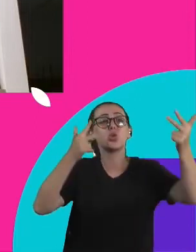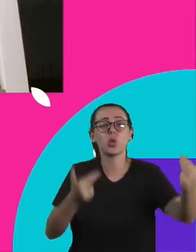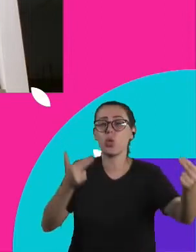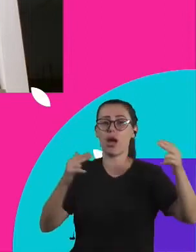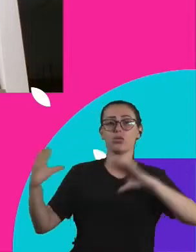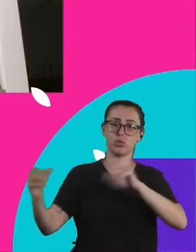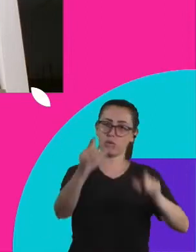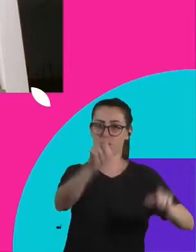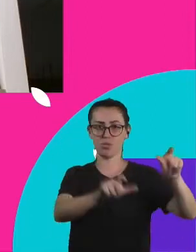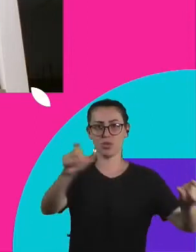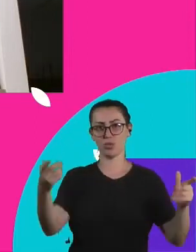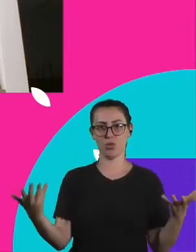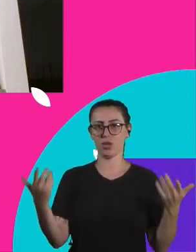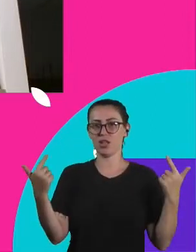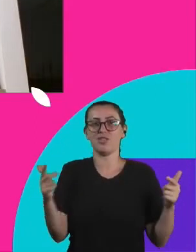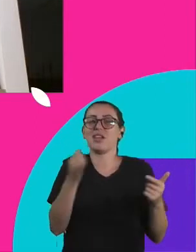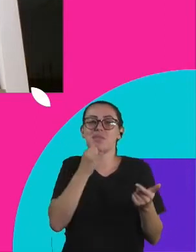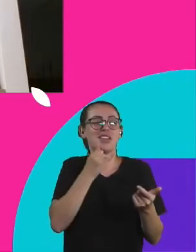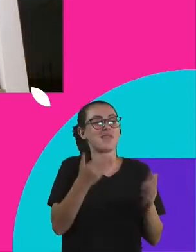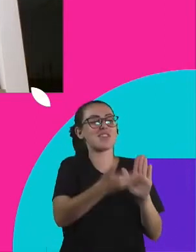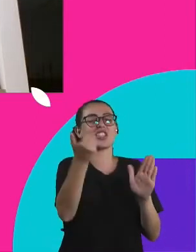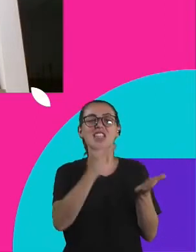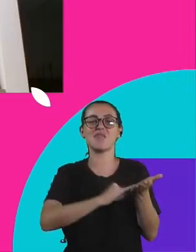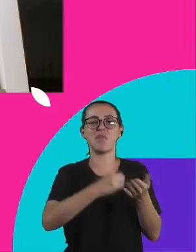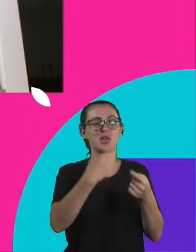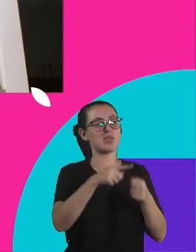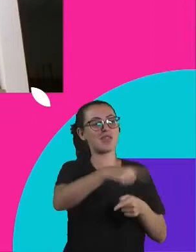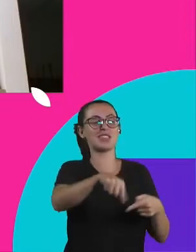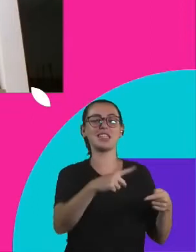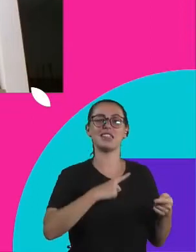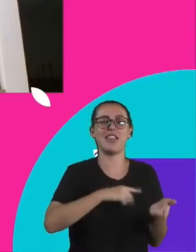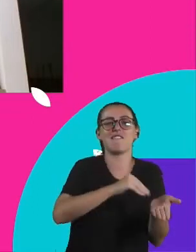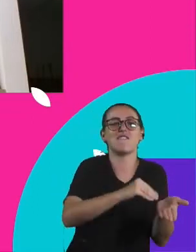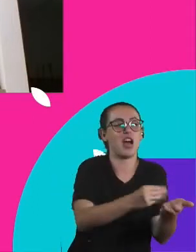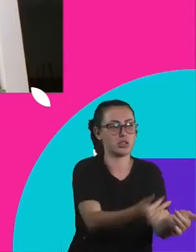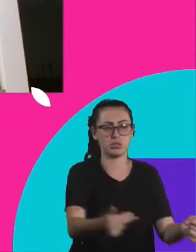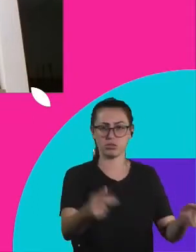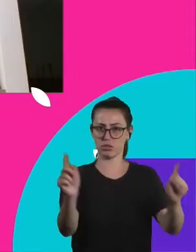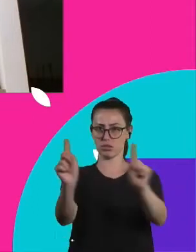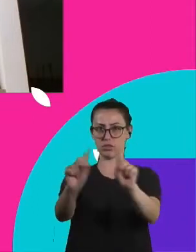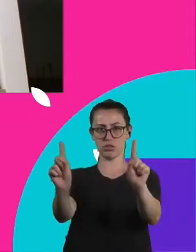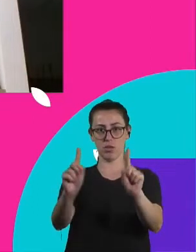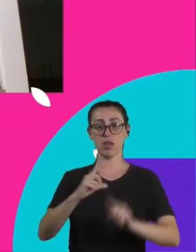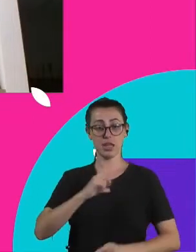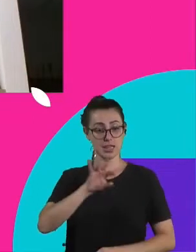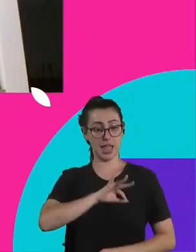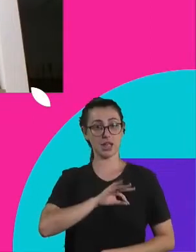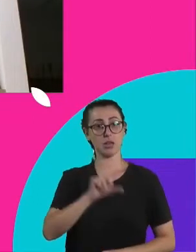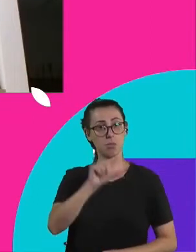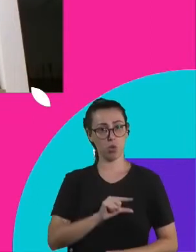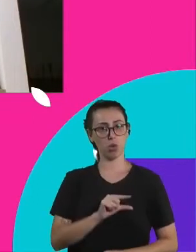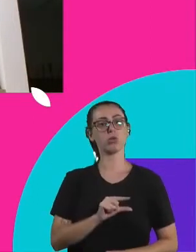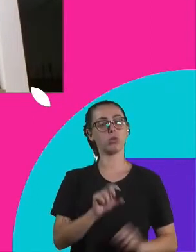carteirinha retirando seus impostos porque são pessoas carentes ou deficientes. Não. Ter baixa renda é uma coisa. Ser carente